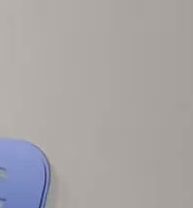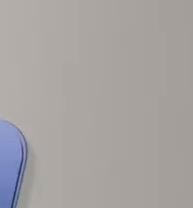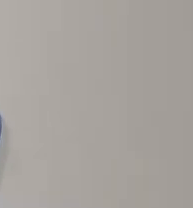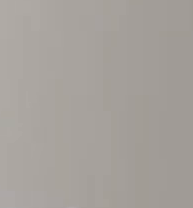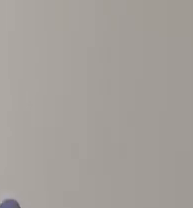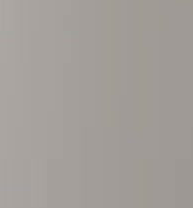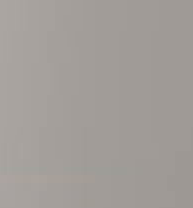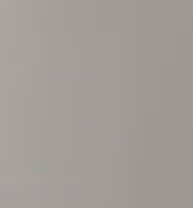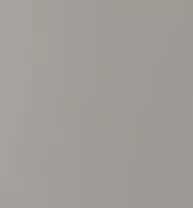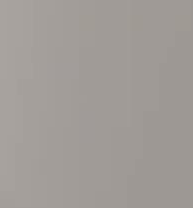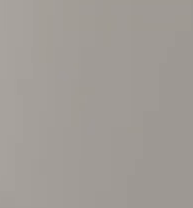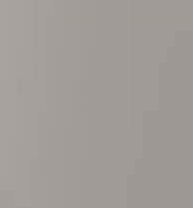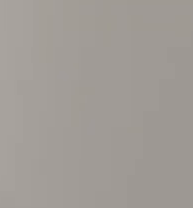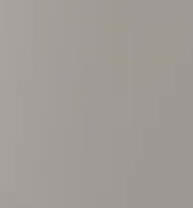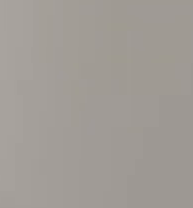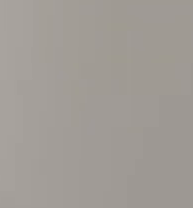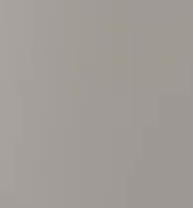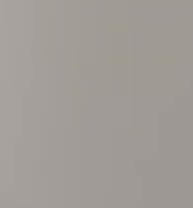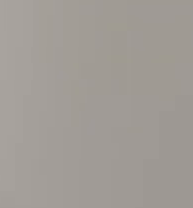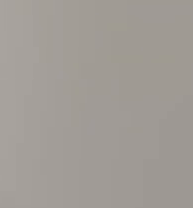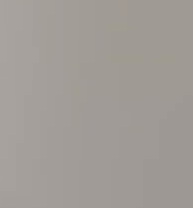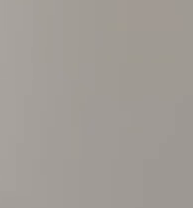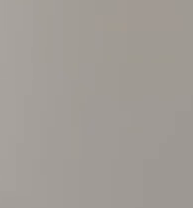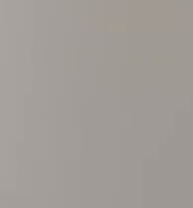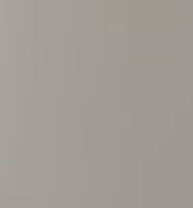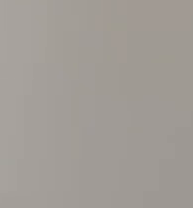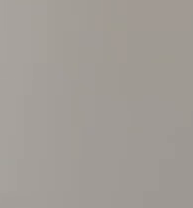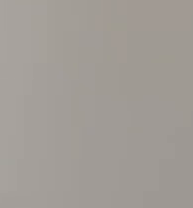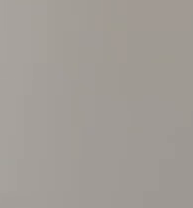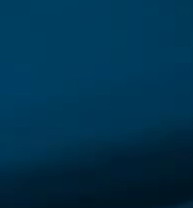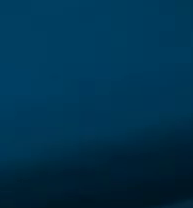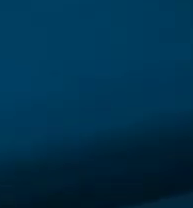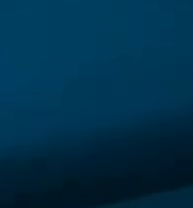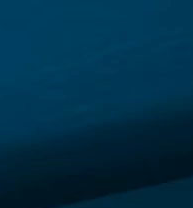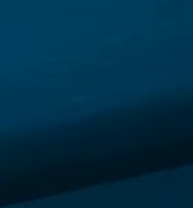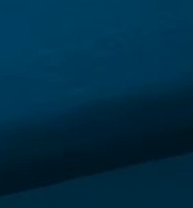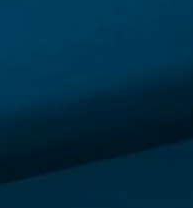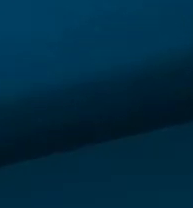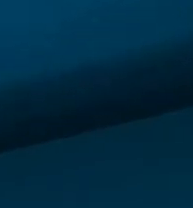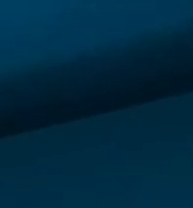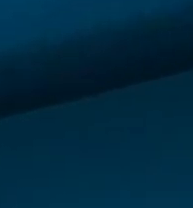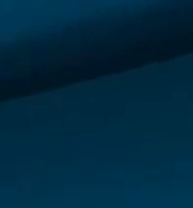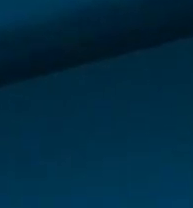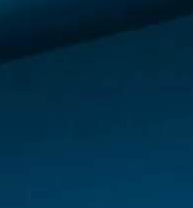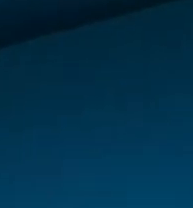Fortaleza, a emissora da Casa do Povo.